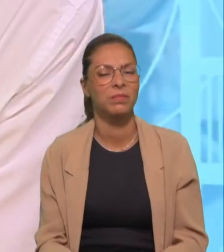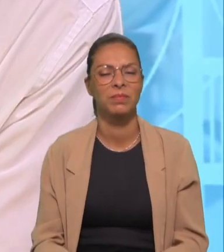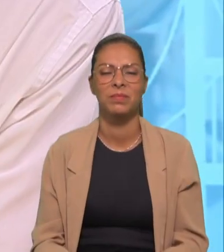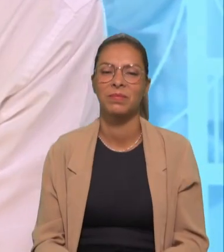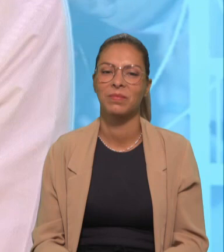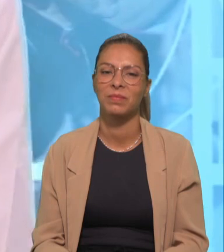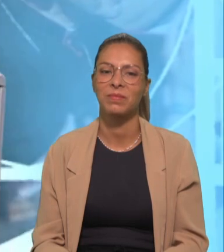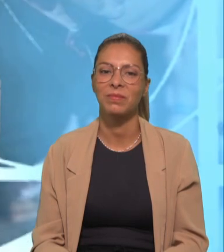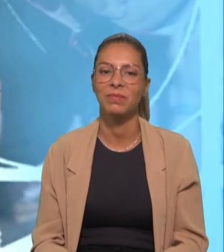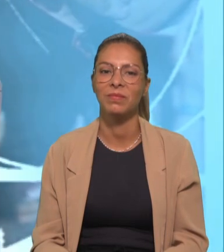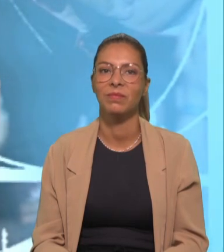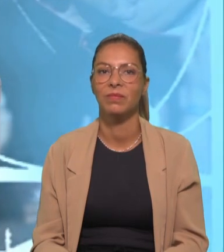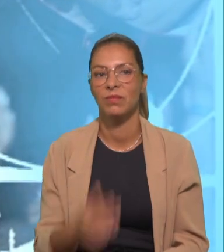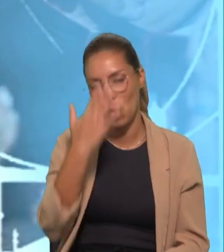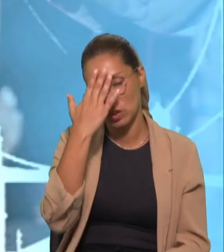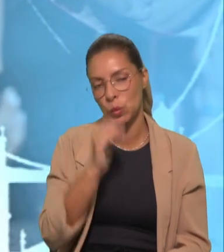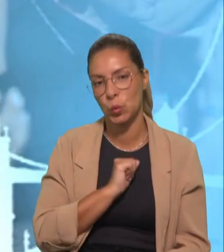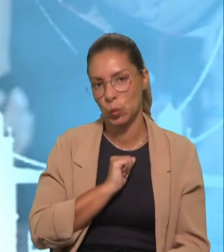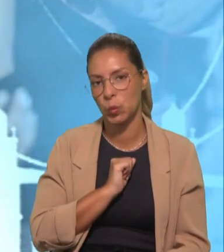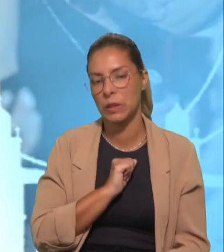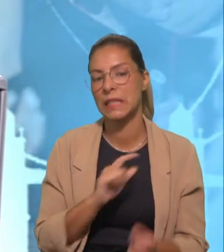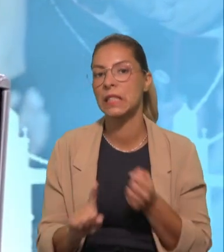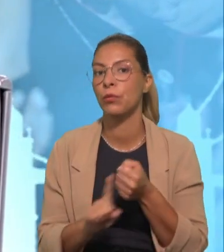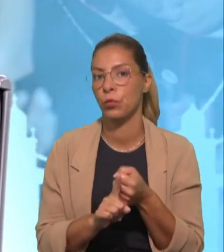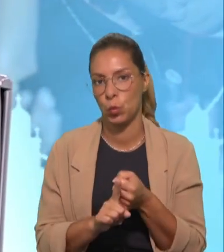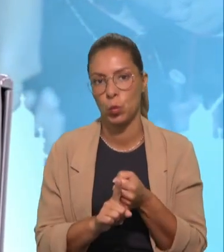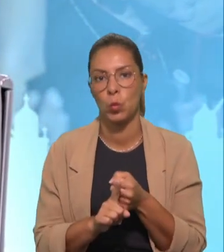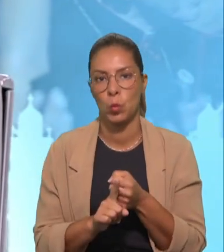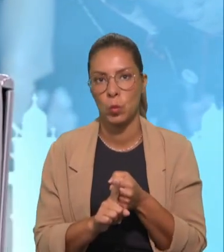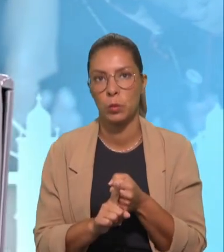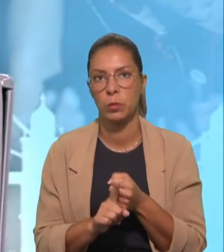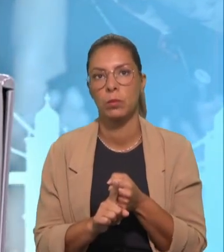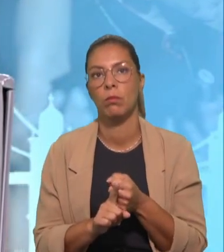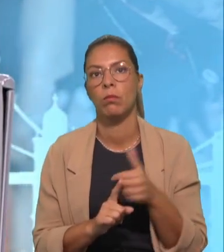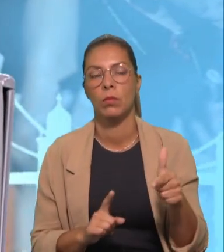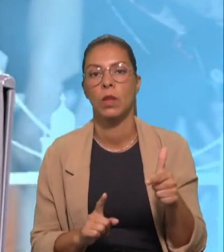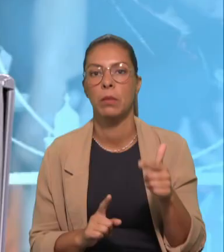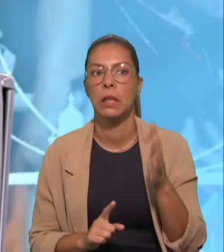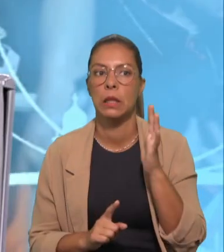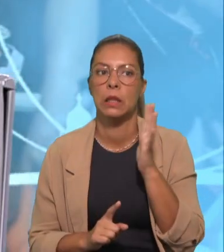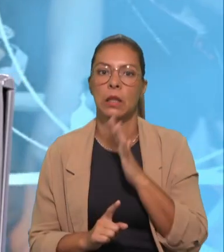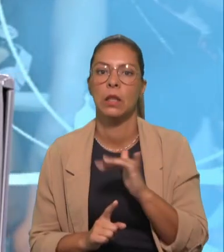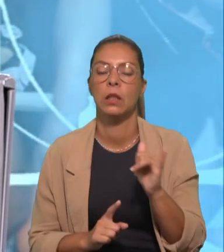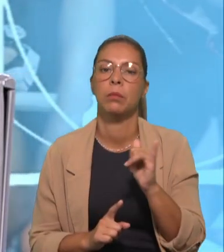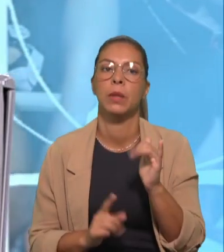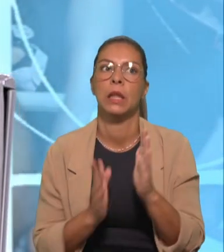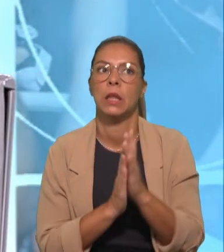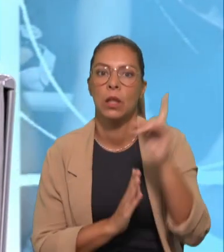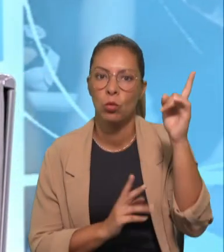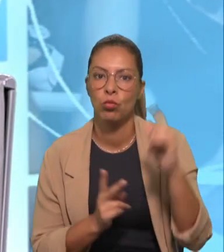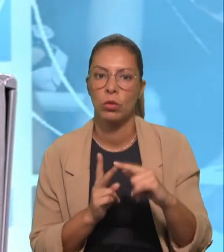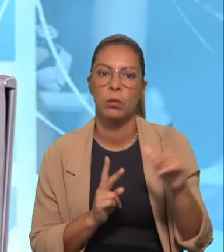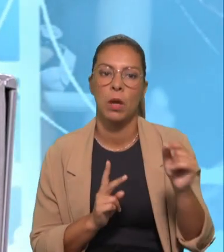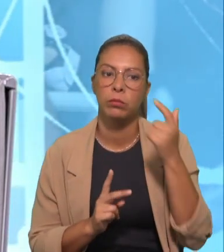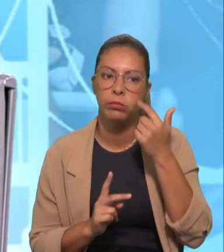Eu acho que o grande desafio é que a busca de Deus e a busca de fé e a experiência de fé que todas as